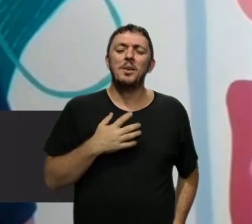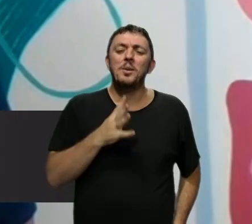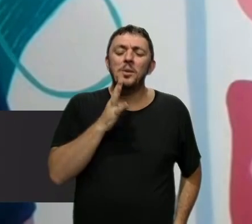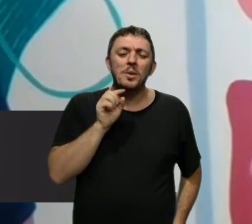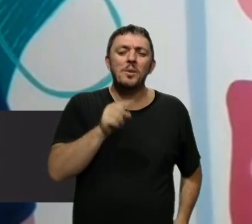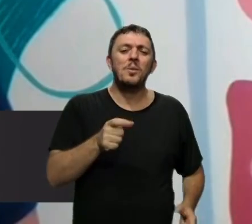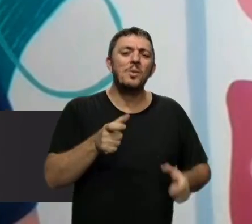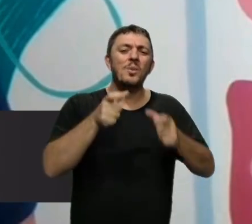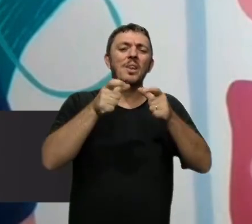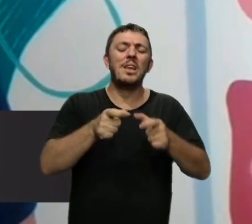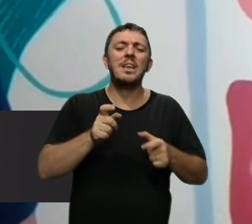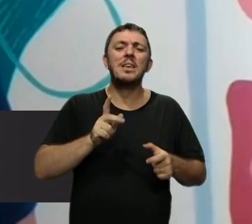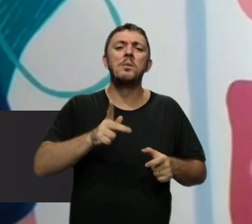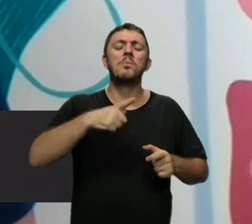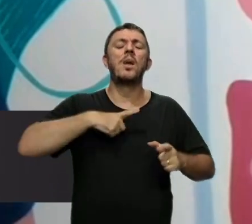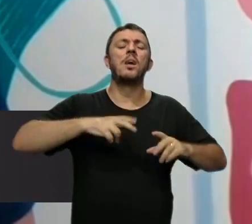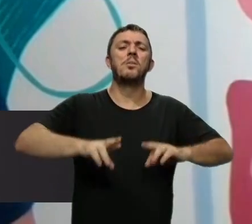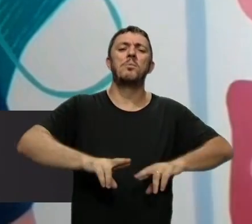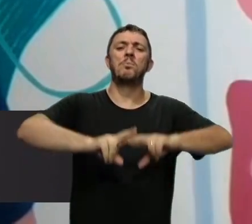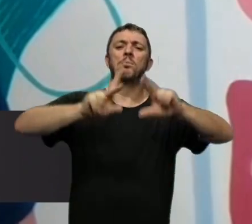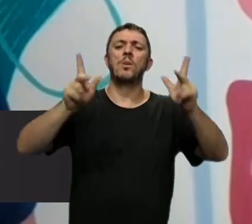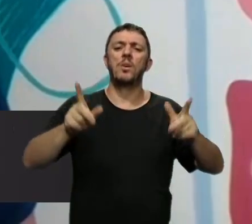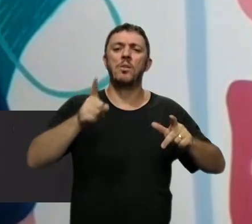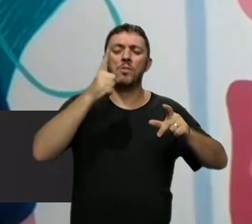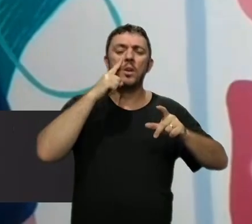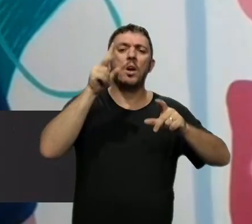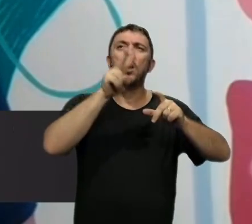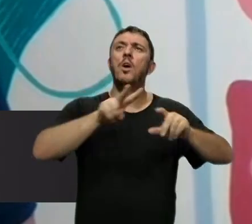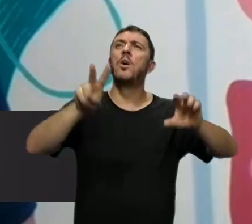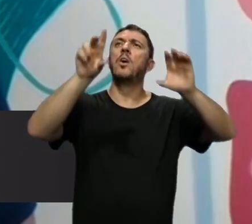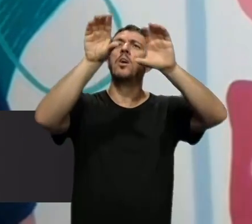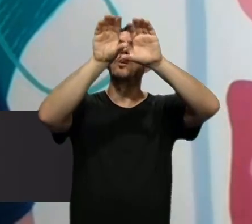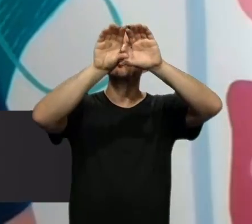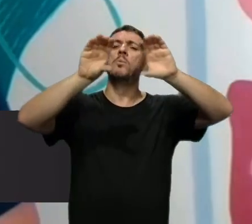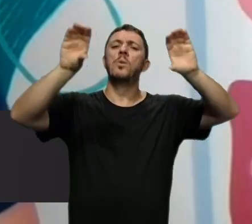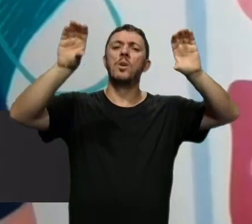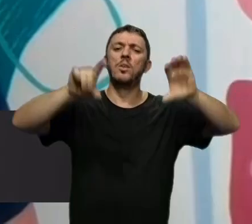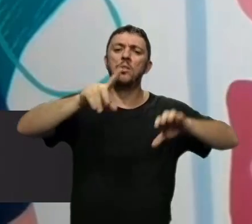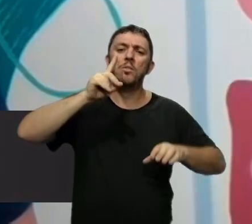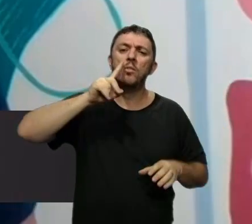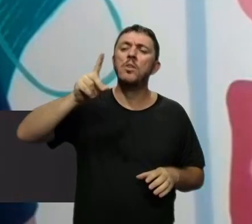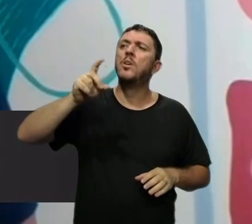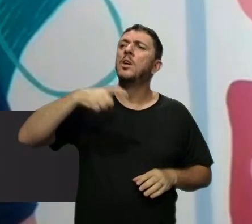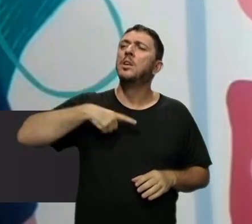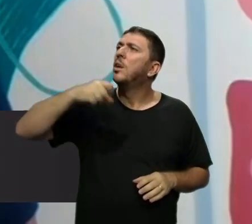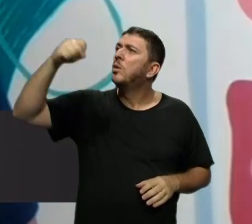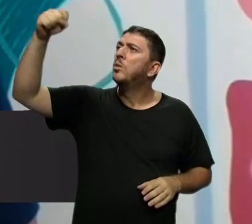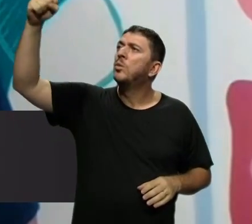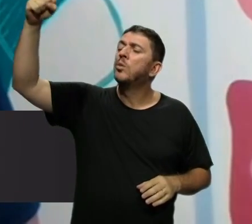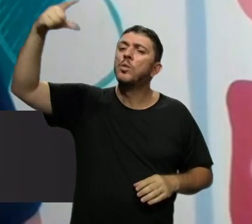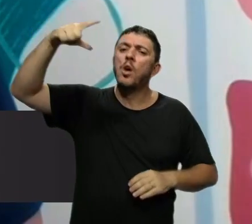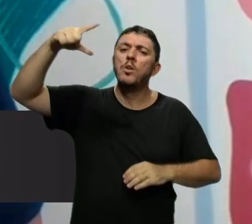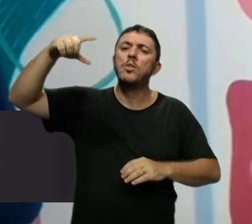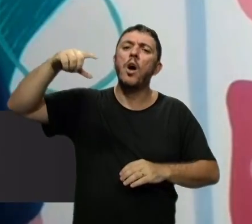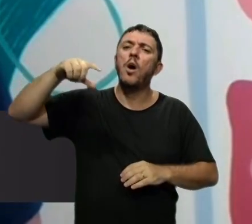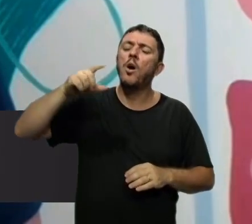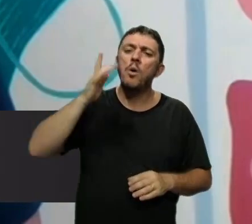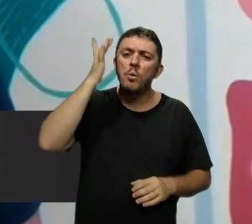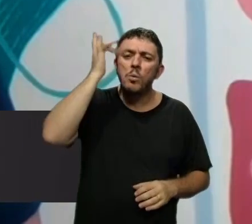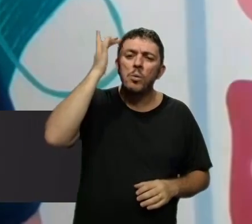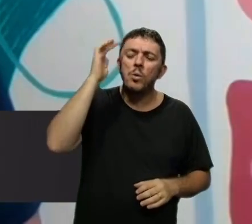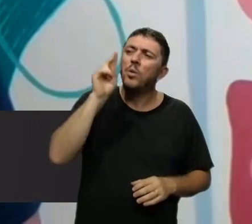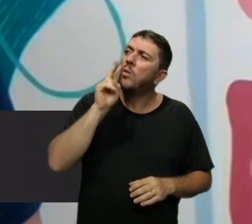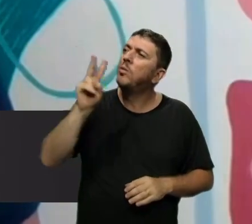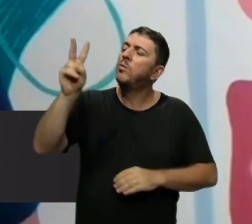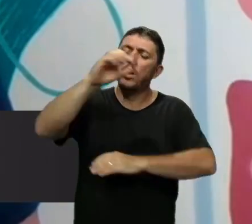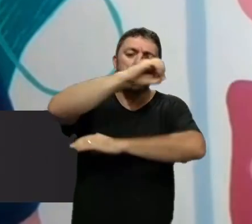sempre diferente, né? Você olha para o céu, se você olhar o nascer do sol todos os dias, ele nunca vai ser igual, né? Se